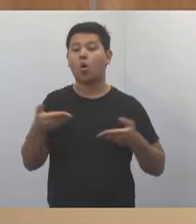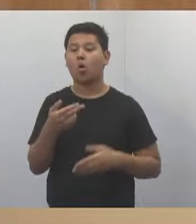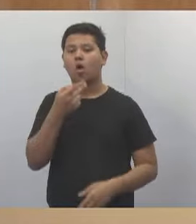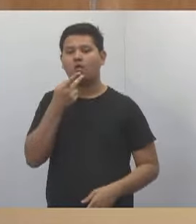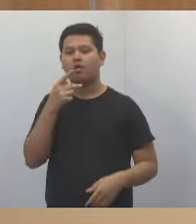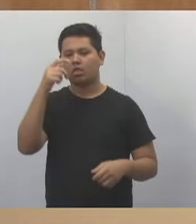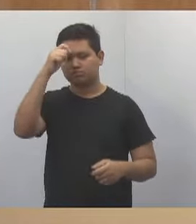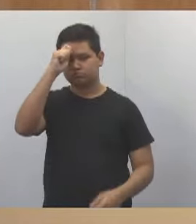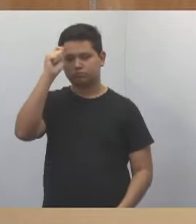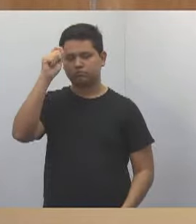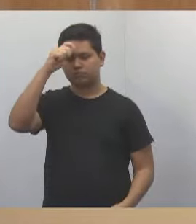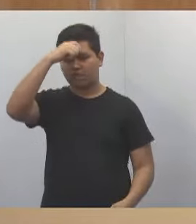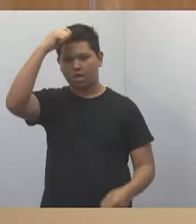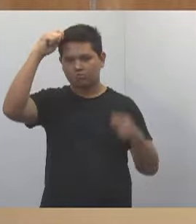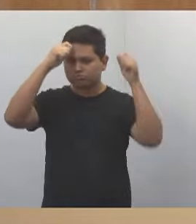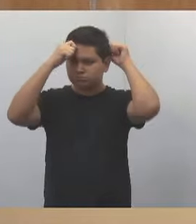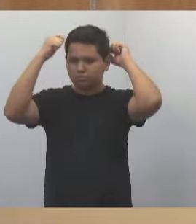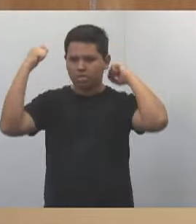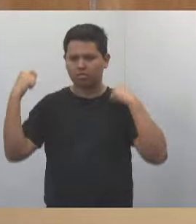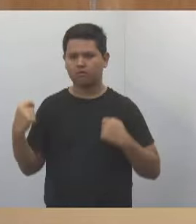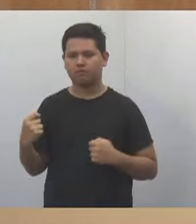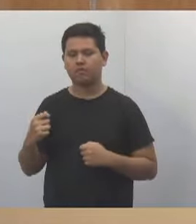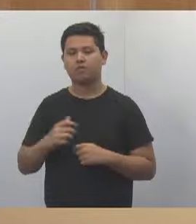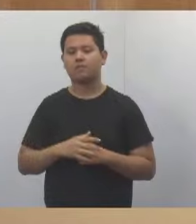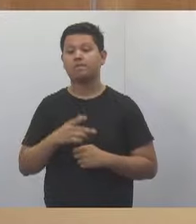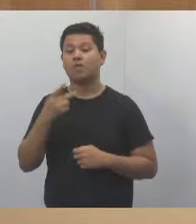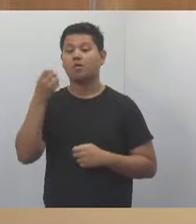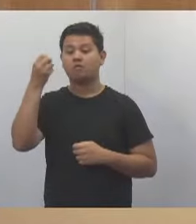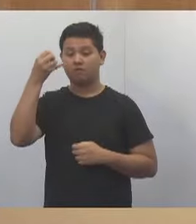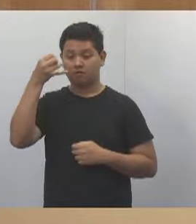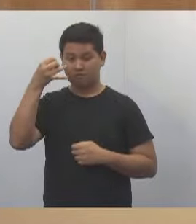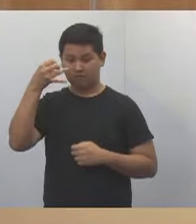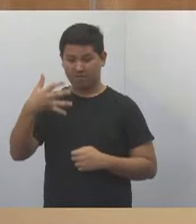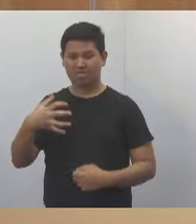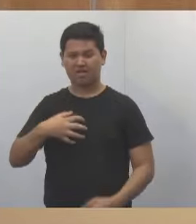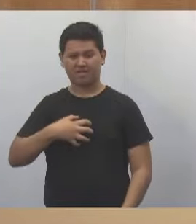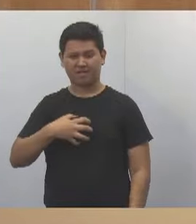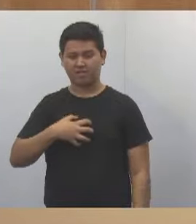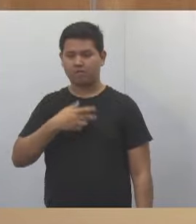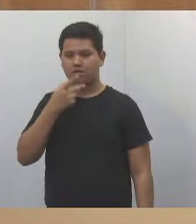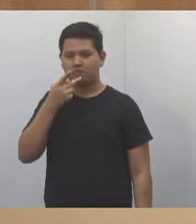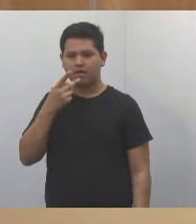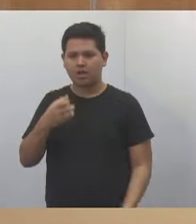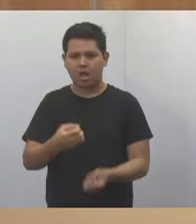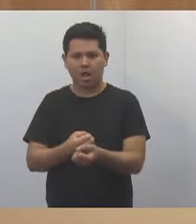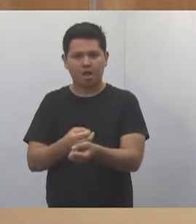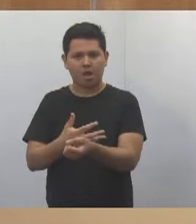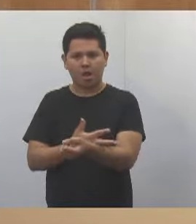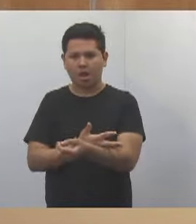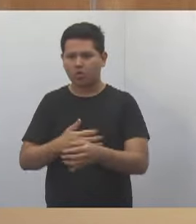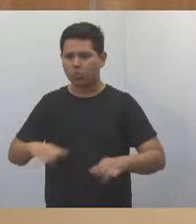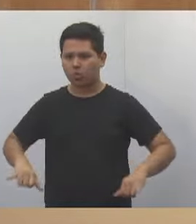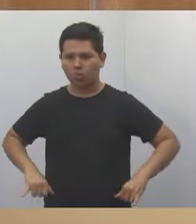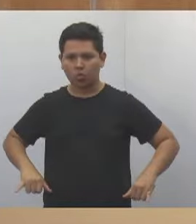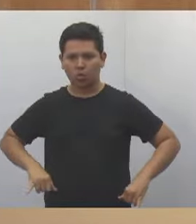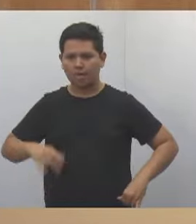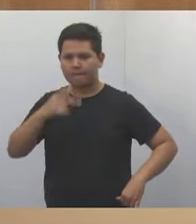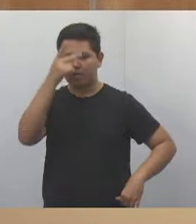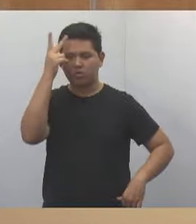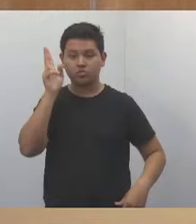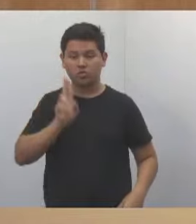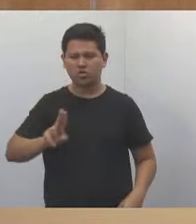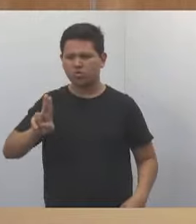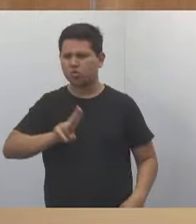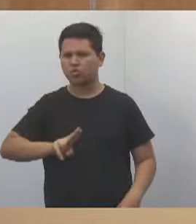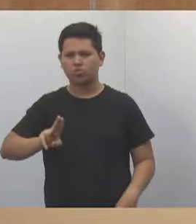tirar até o boné aqui com relato de sentimento e de dor para as pessoas que utilizam a moto.